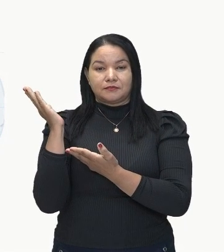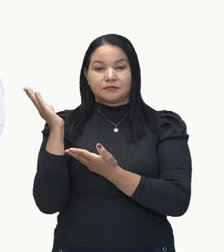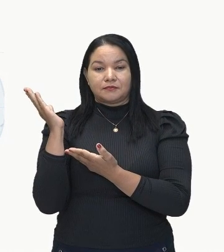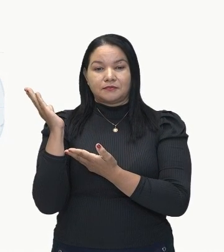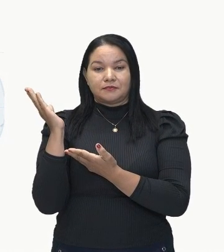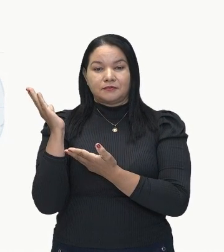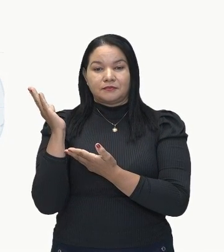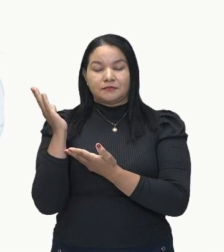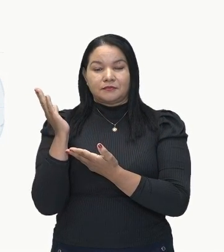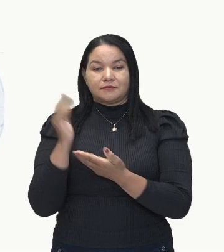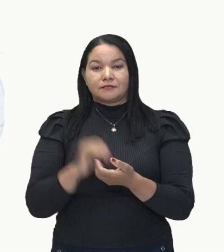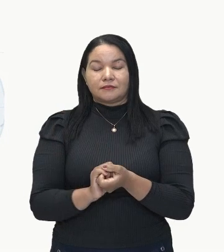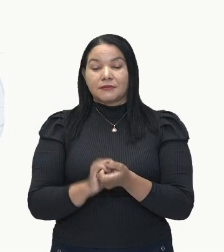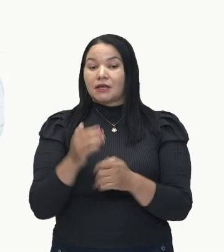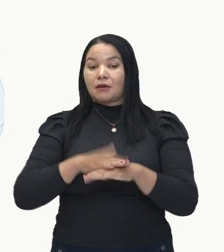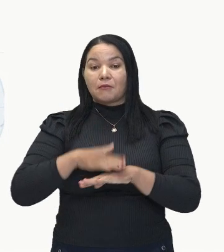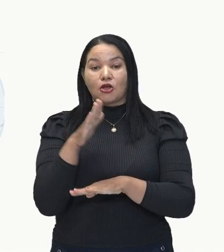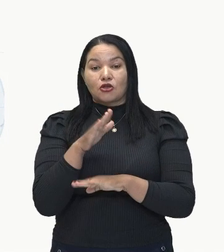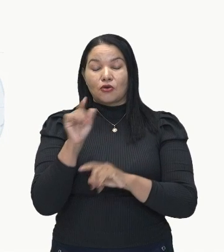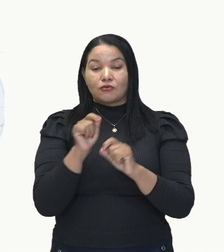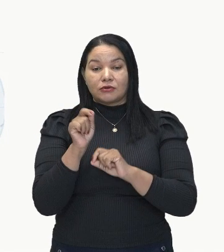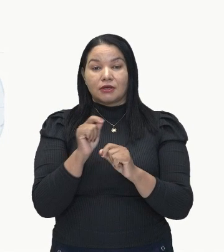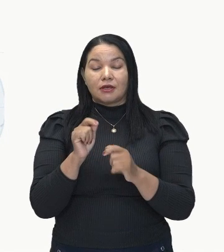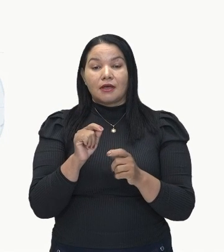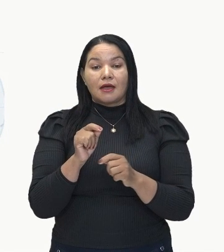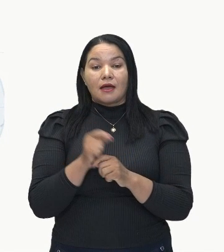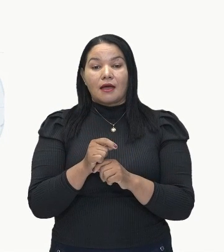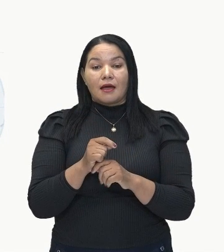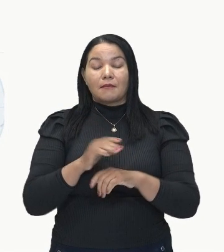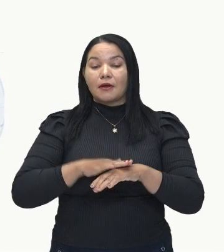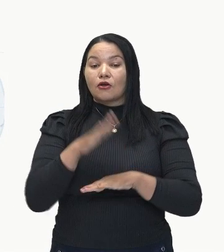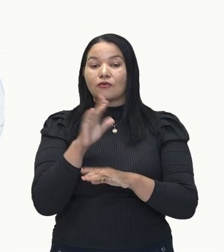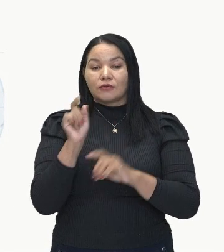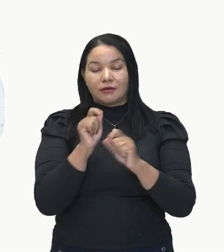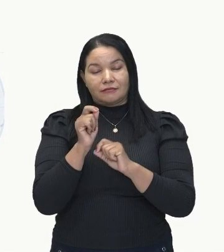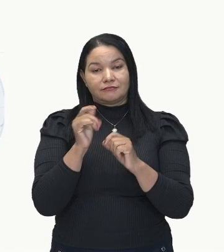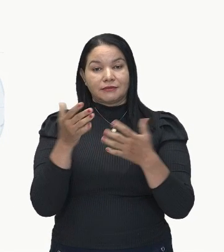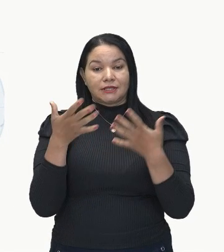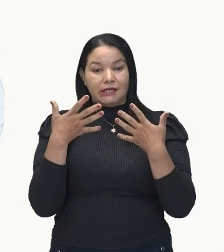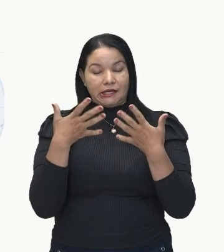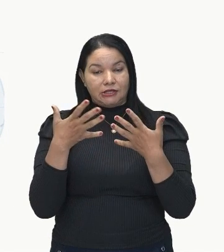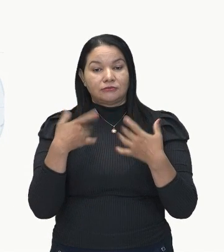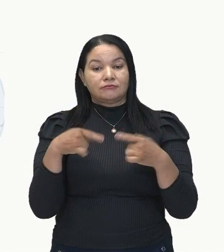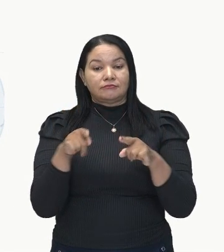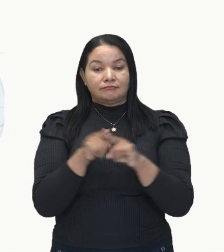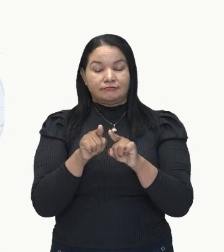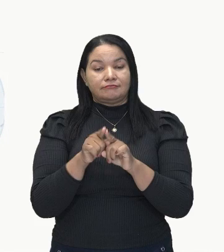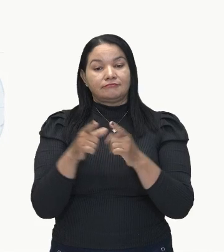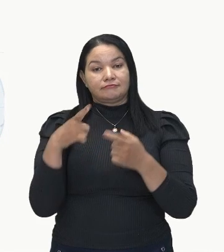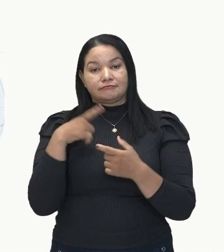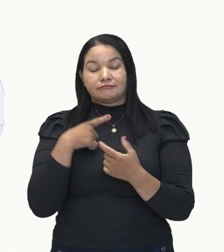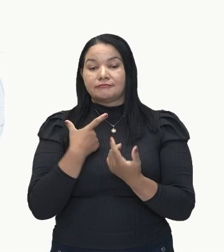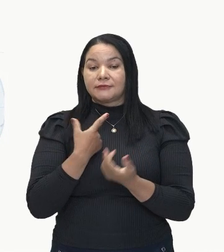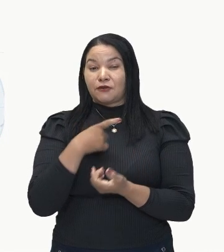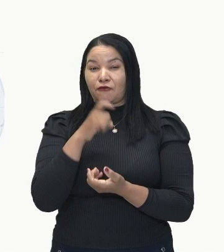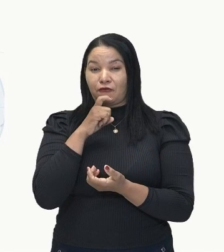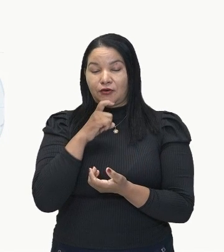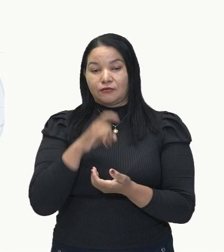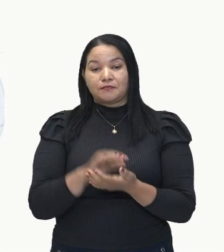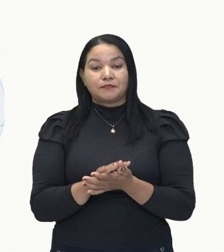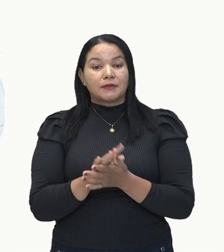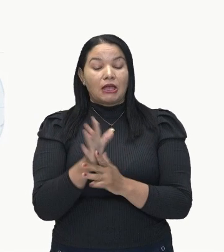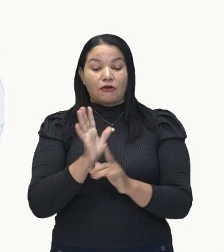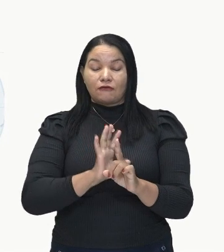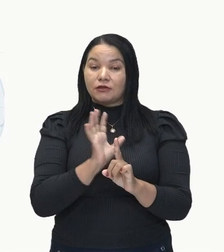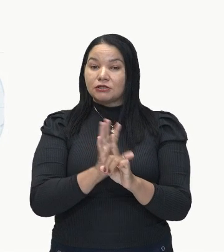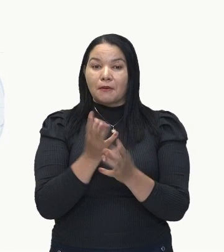acaba prevalecendo aí as correntes quentes também, né? Então, gente, isso também influencia